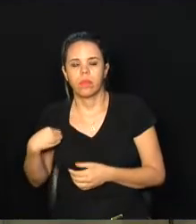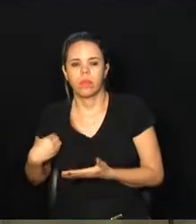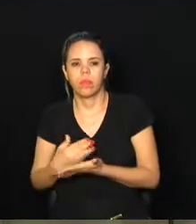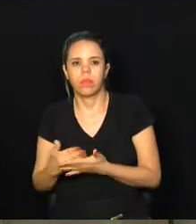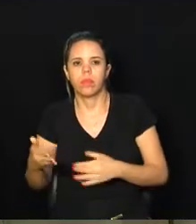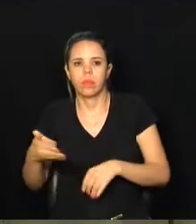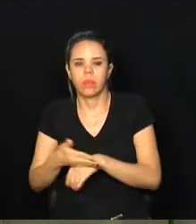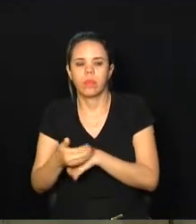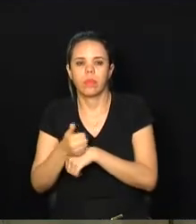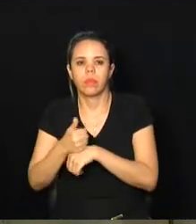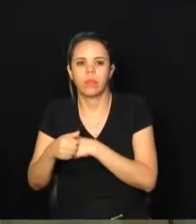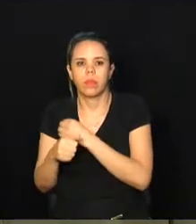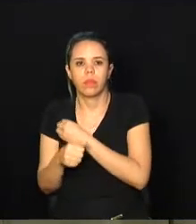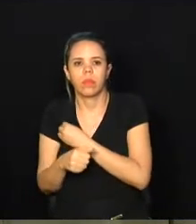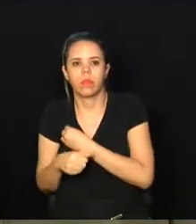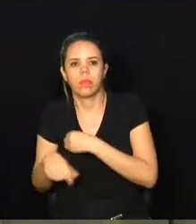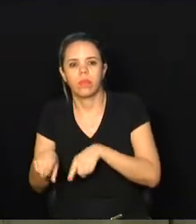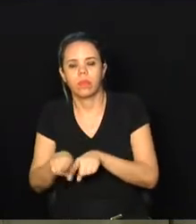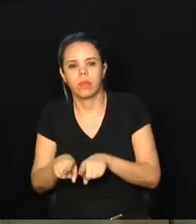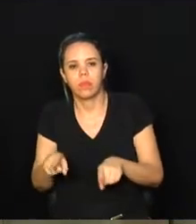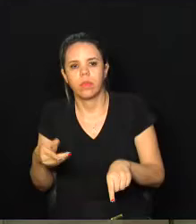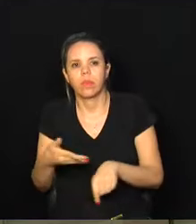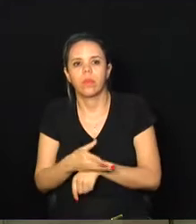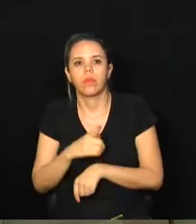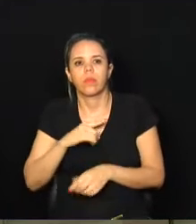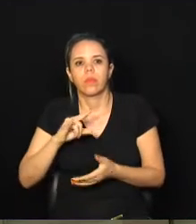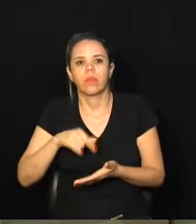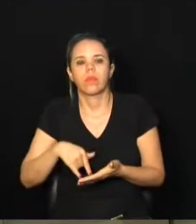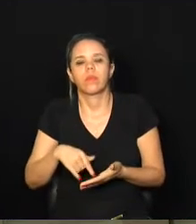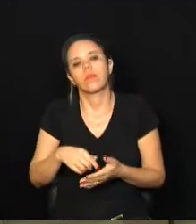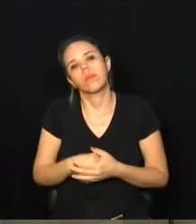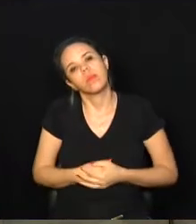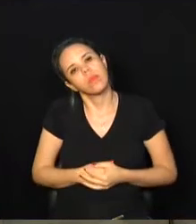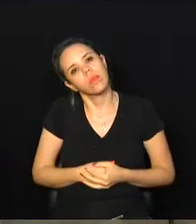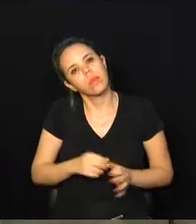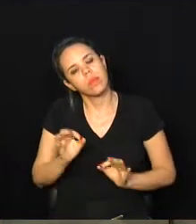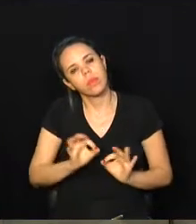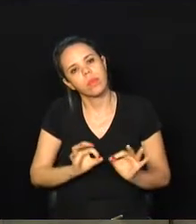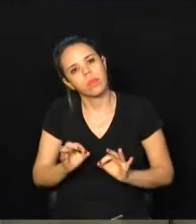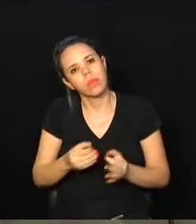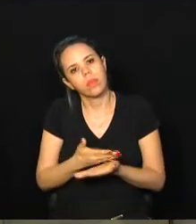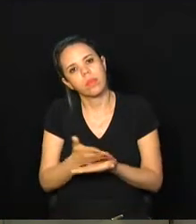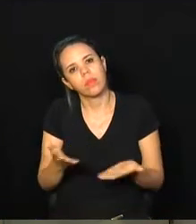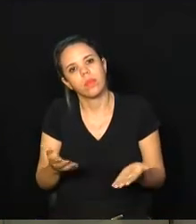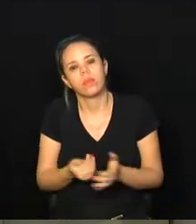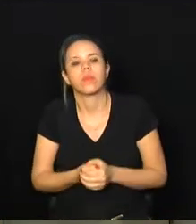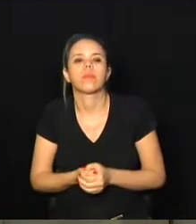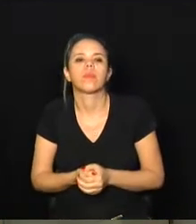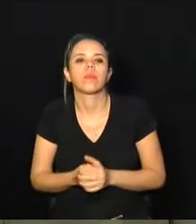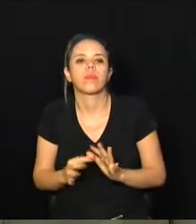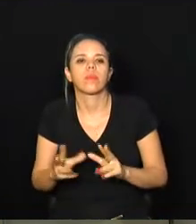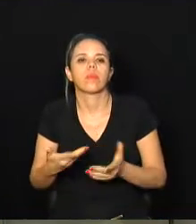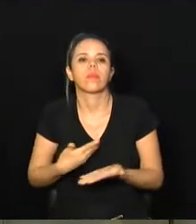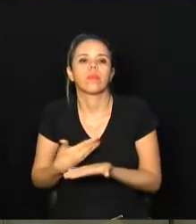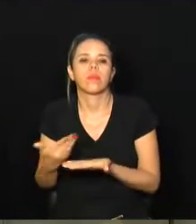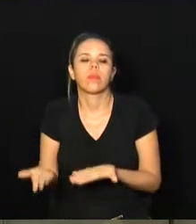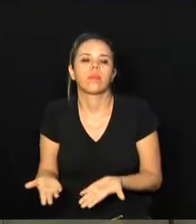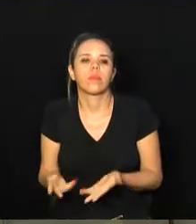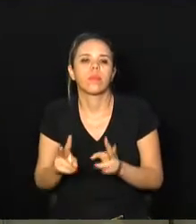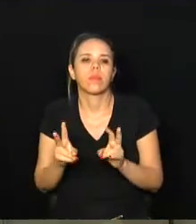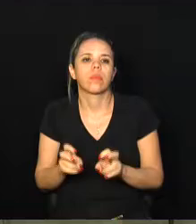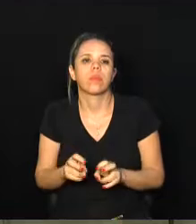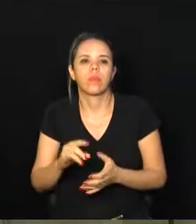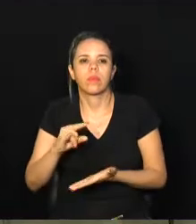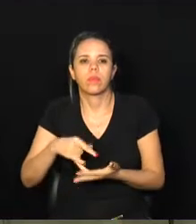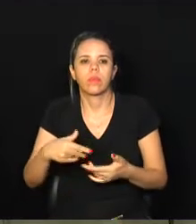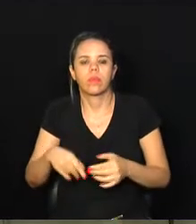da área também. Tive acesso aos documentos que foram preparados por vocês, por todos os colegas, com relação ao